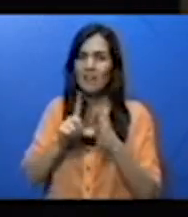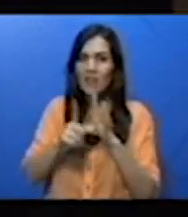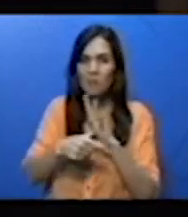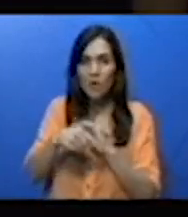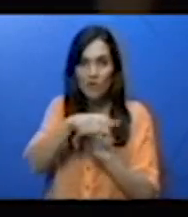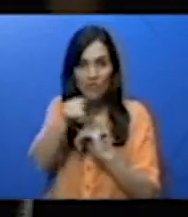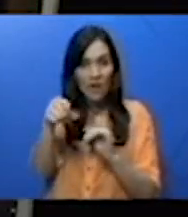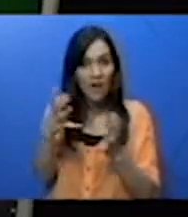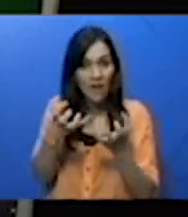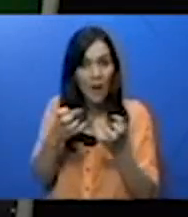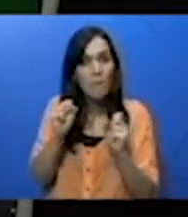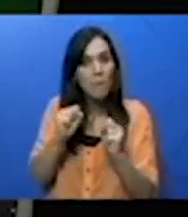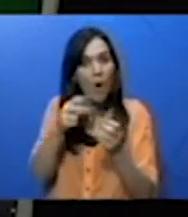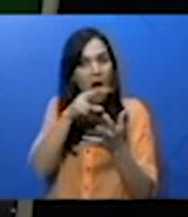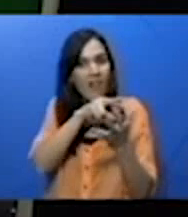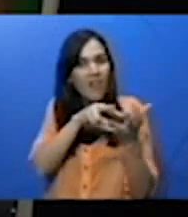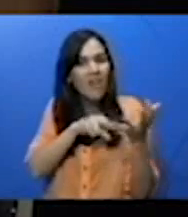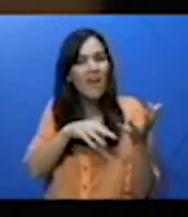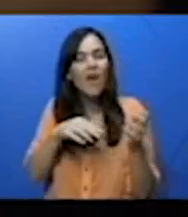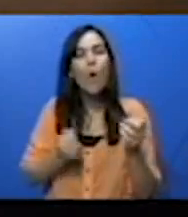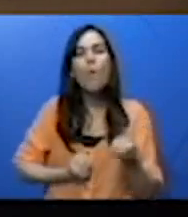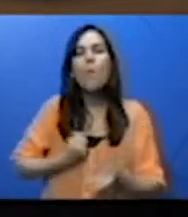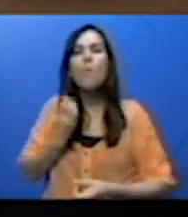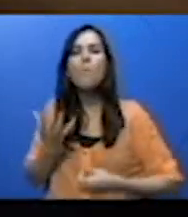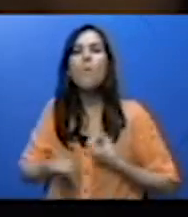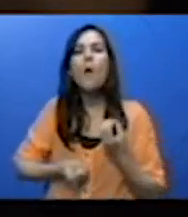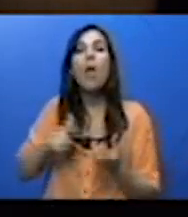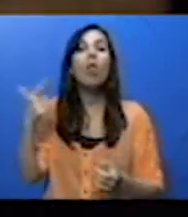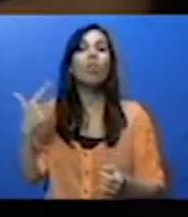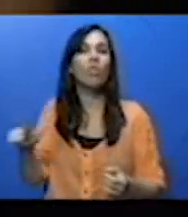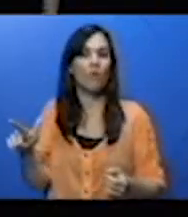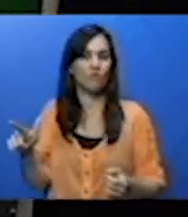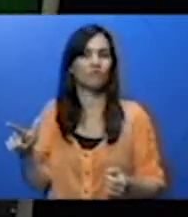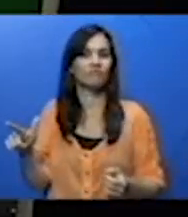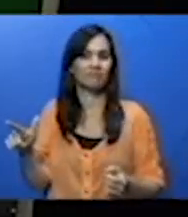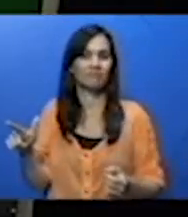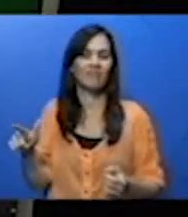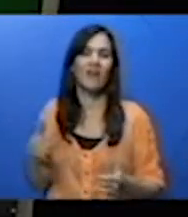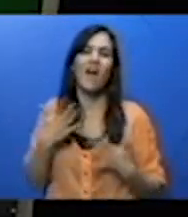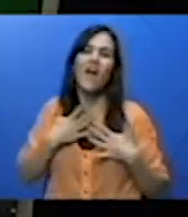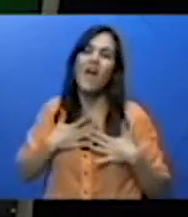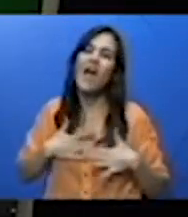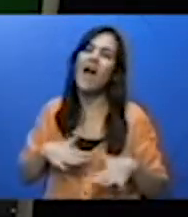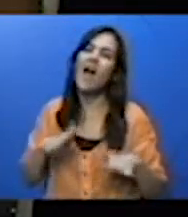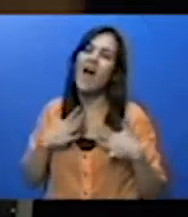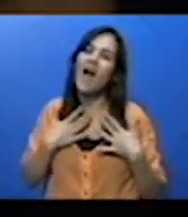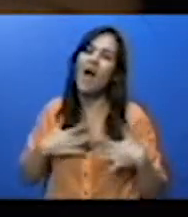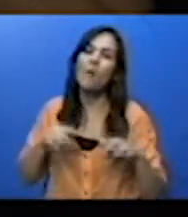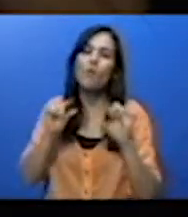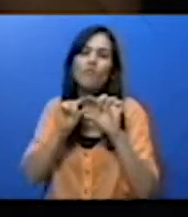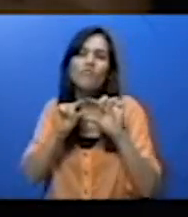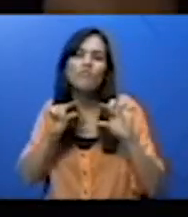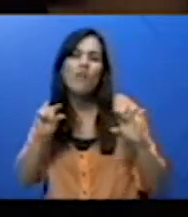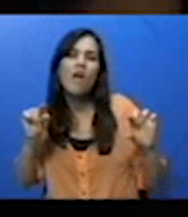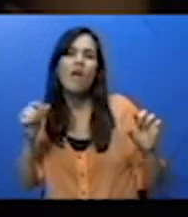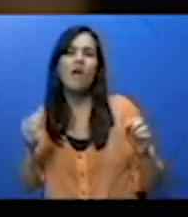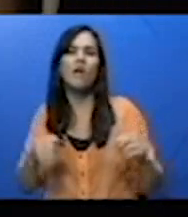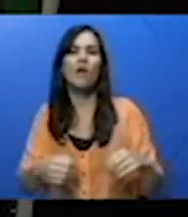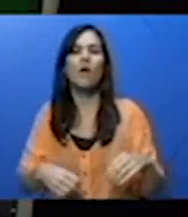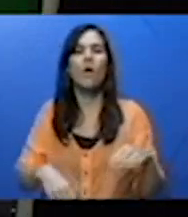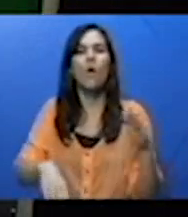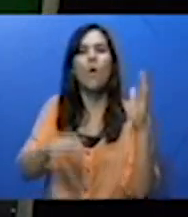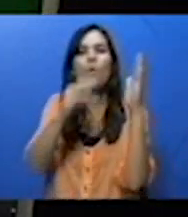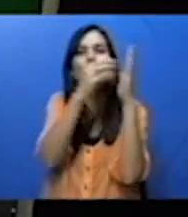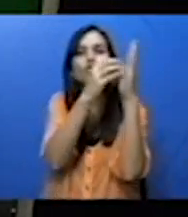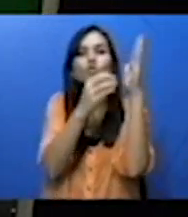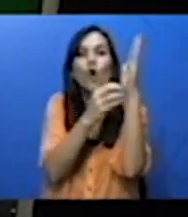quiserem, vocês podem ler esse poema novamente, com calma, cada verso, cada estrofe. Nós vamos falar isso na aula